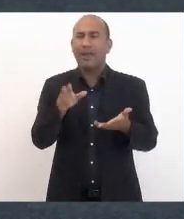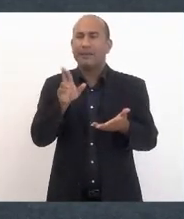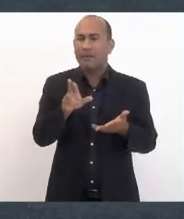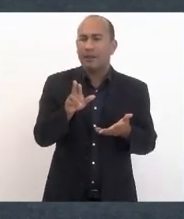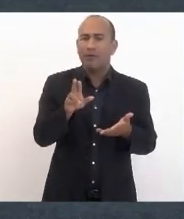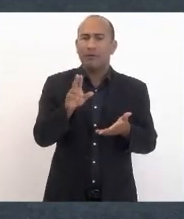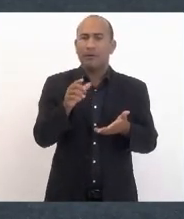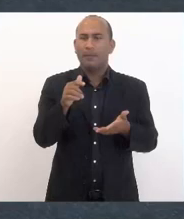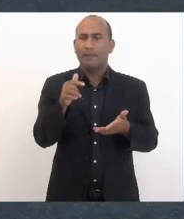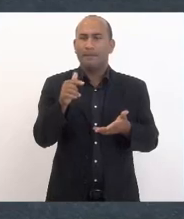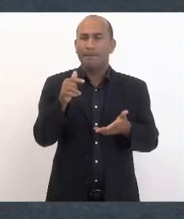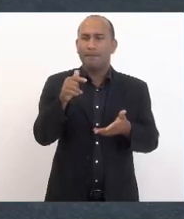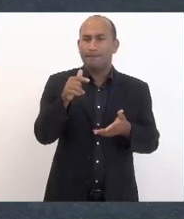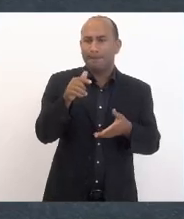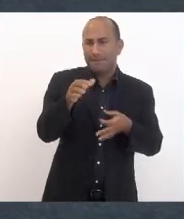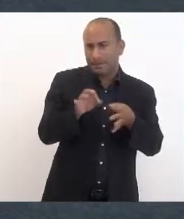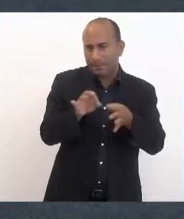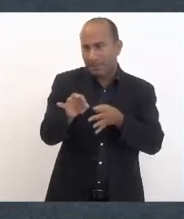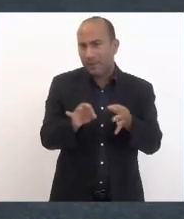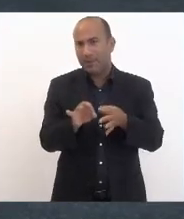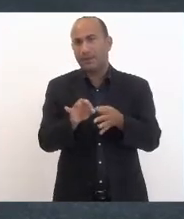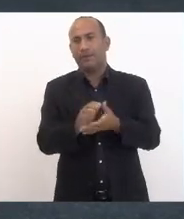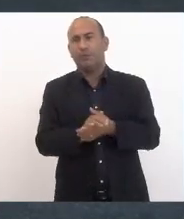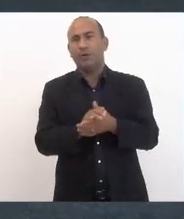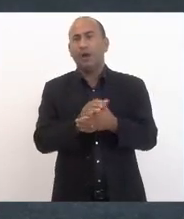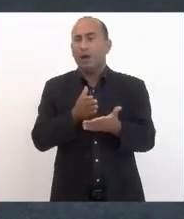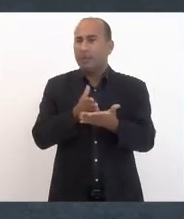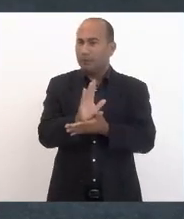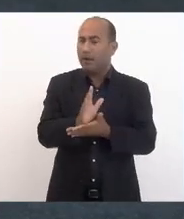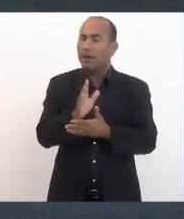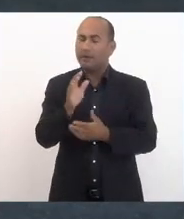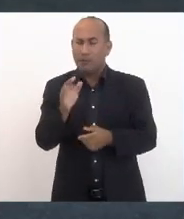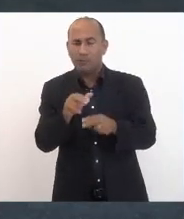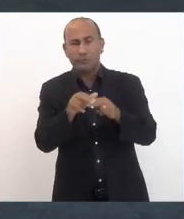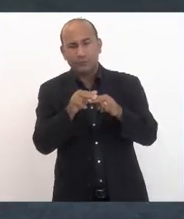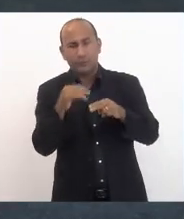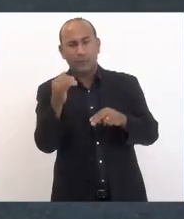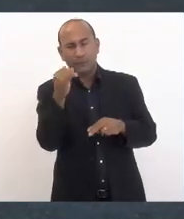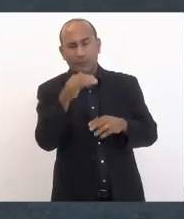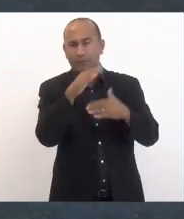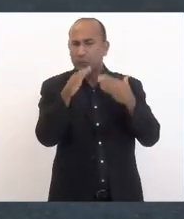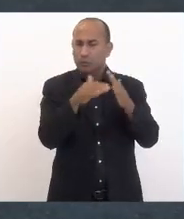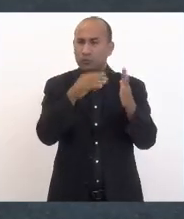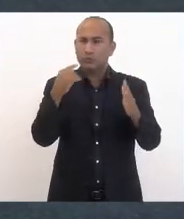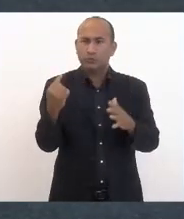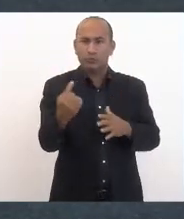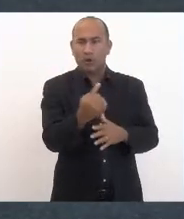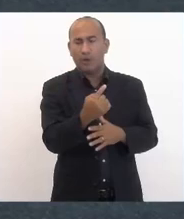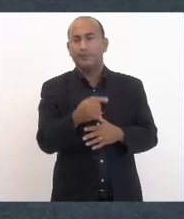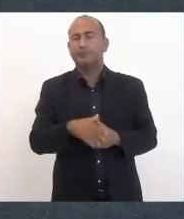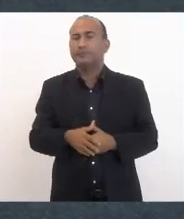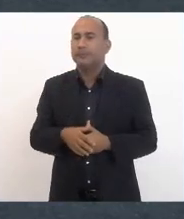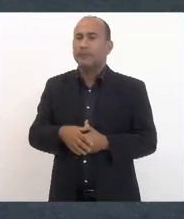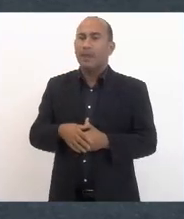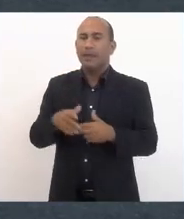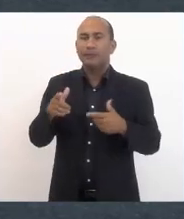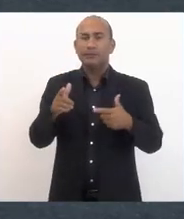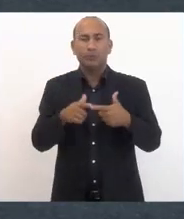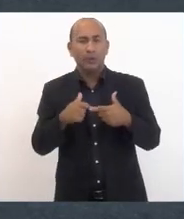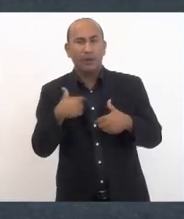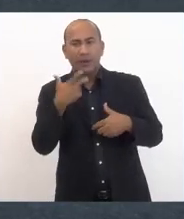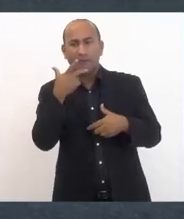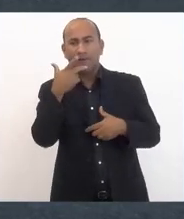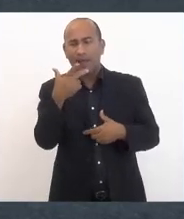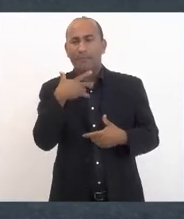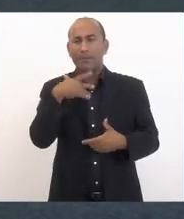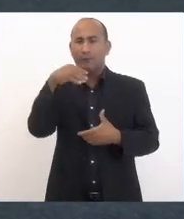auditores e auditoras, o trabalho de vocês é muito importante para todos nós, para todos nós. Em segundo lugar, eu queria, deputada Marta Rocha, também declarar o